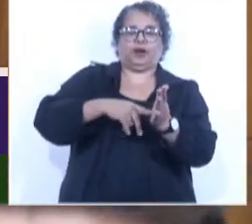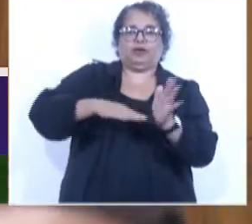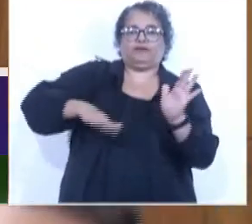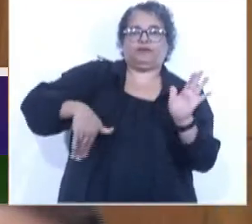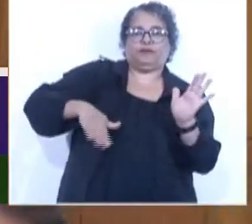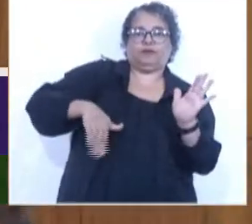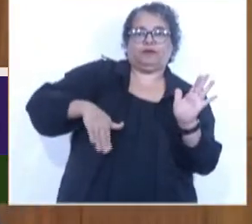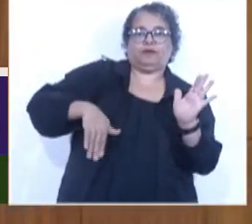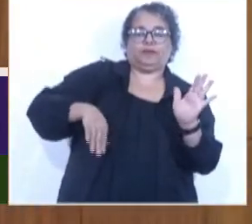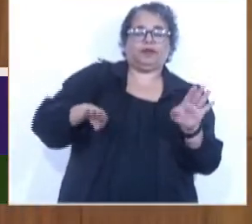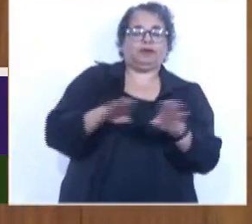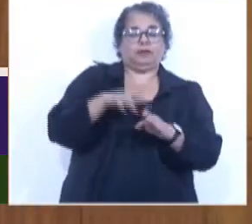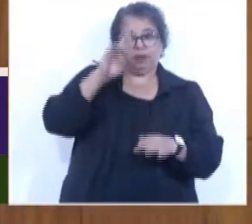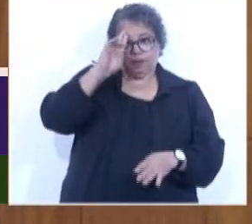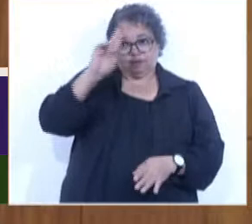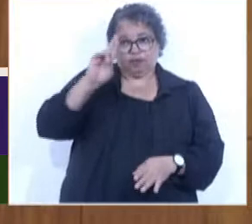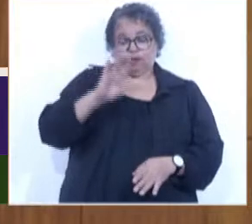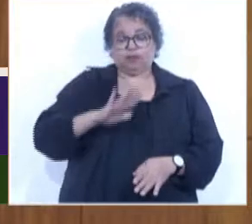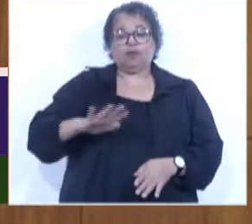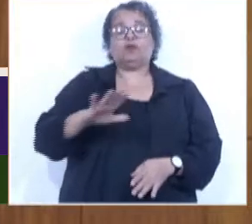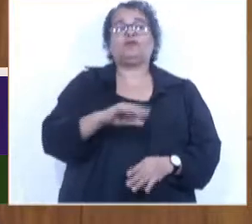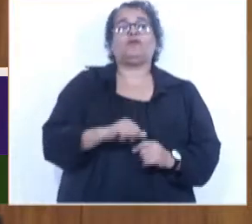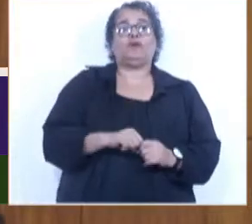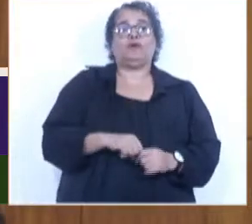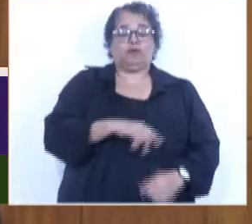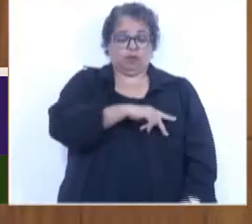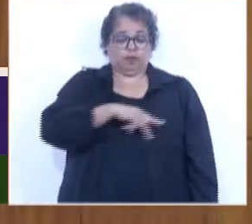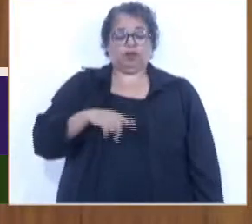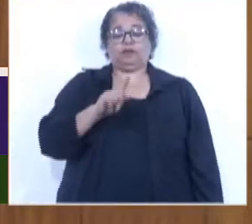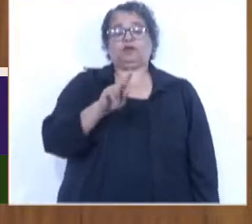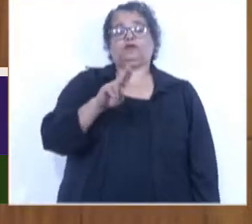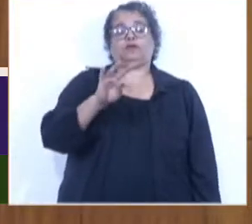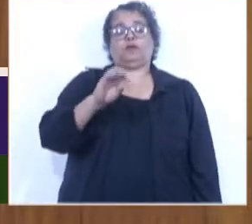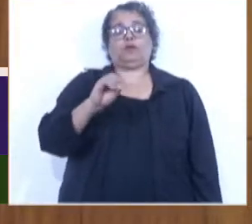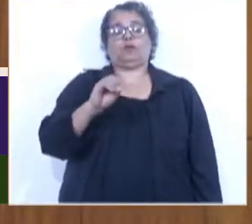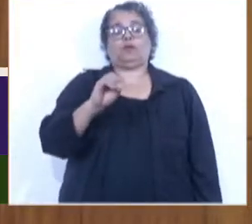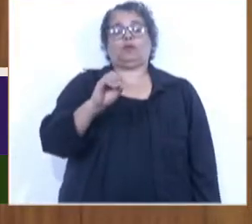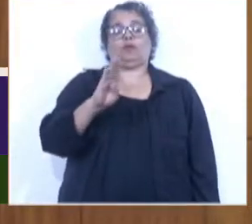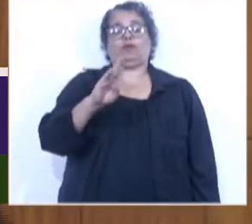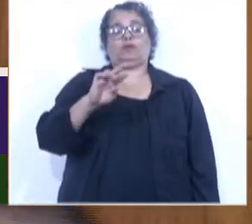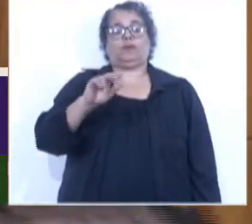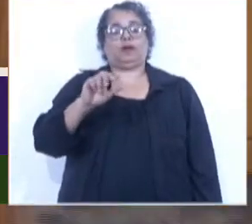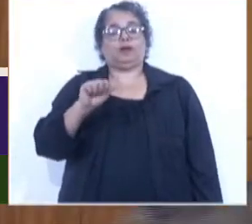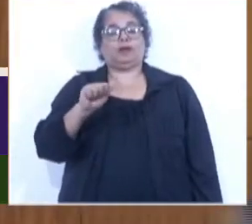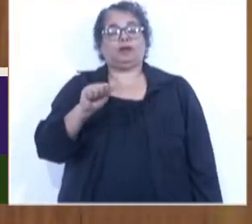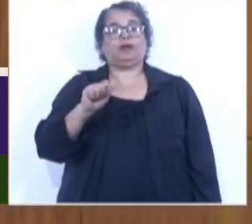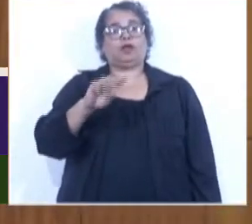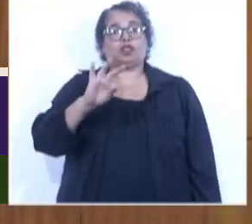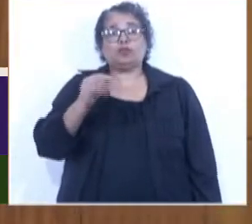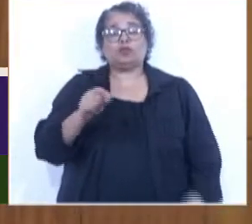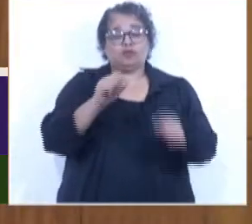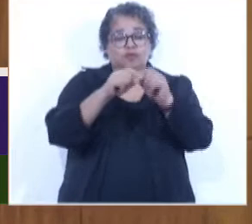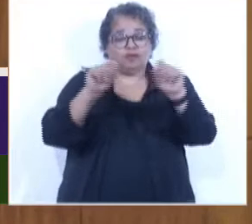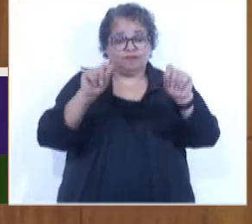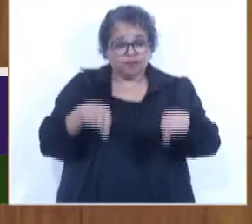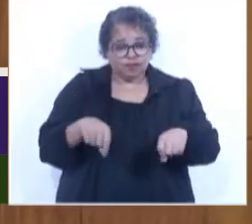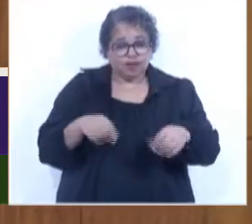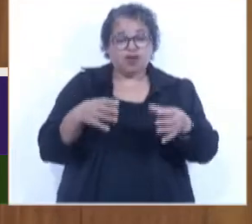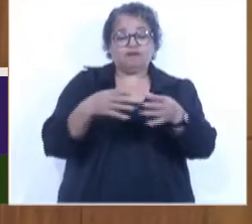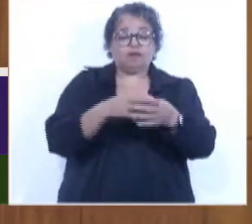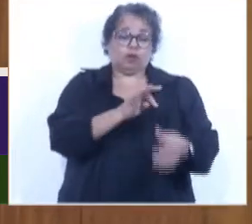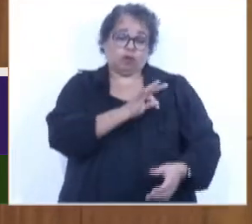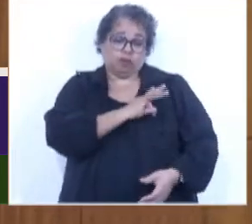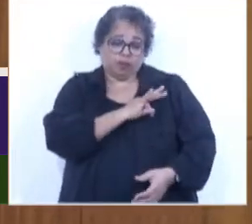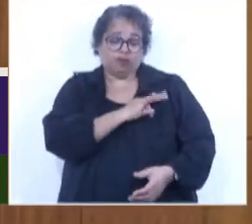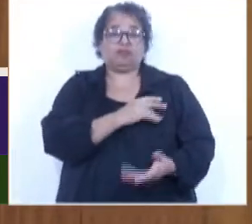toda sua diretoria na pessoa do presidente Guto Braga todos os funcionários todas as comissões técnicas que